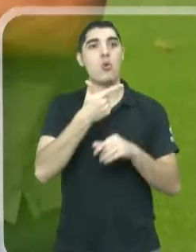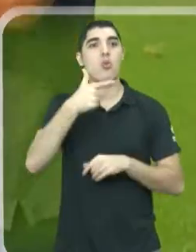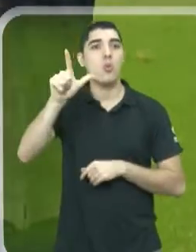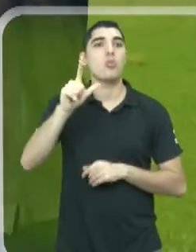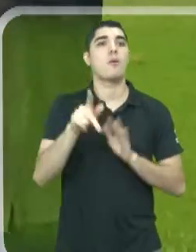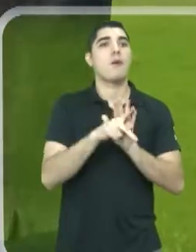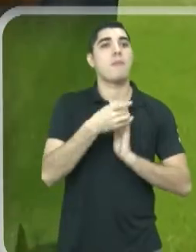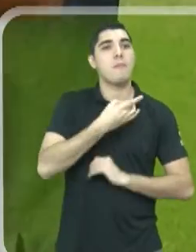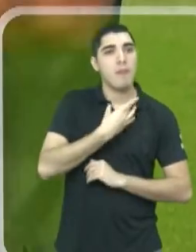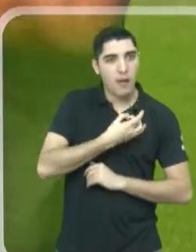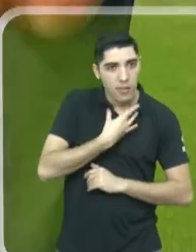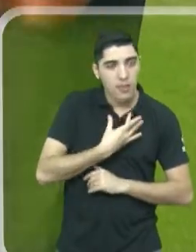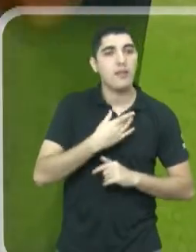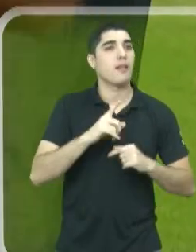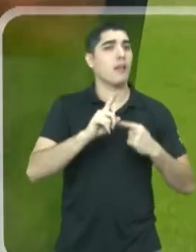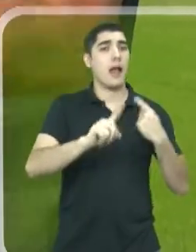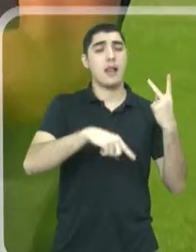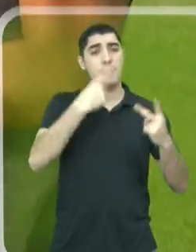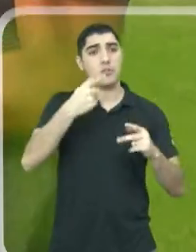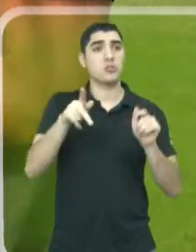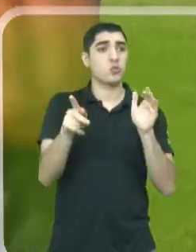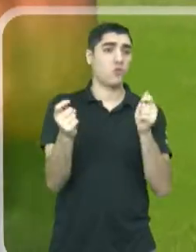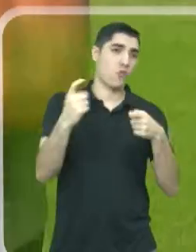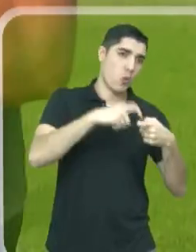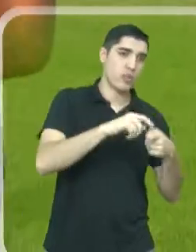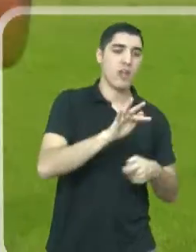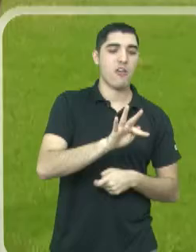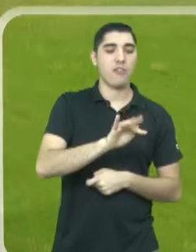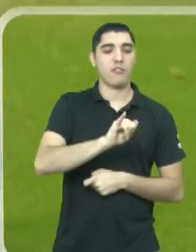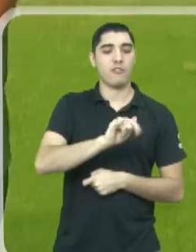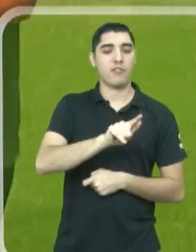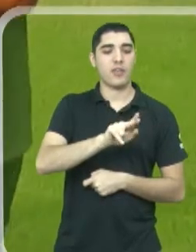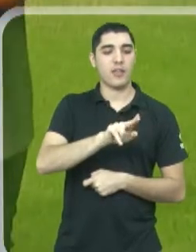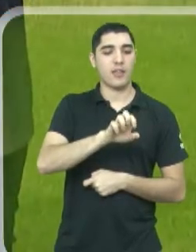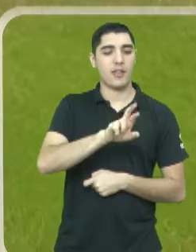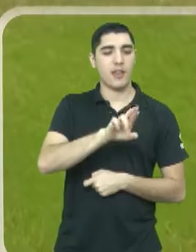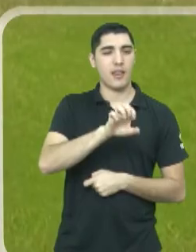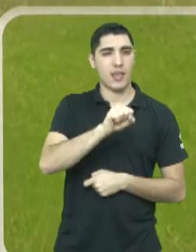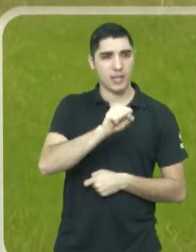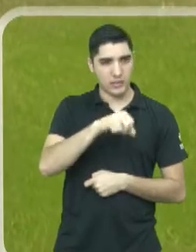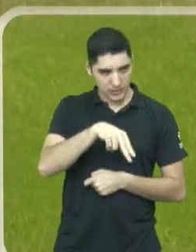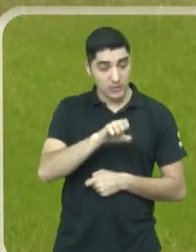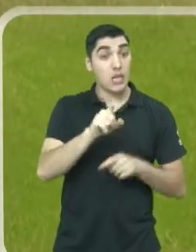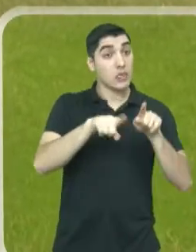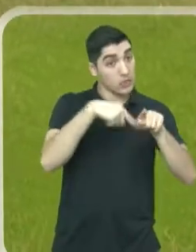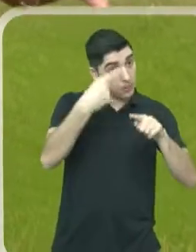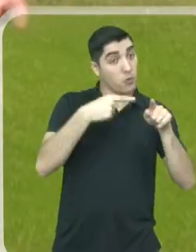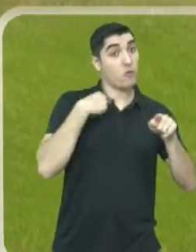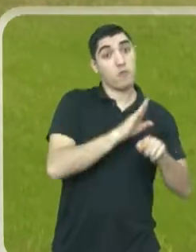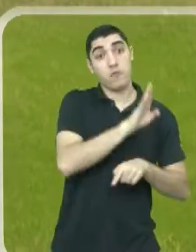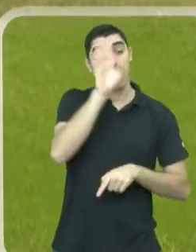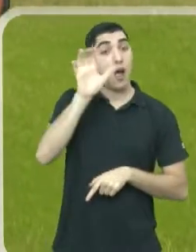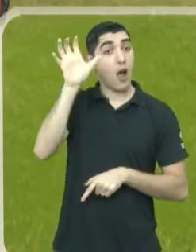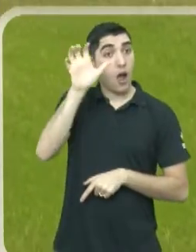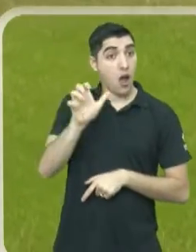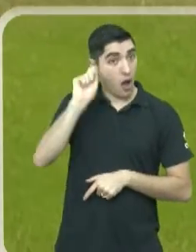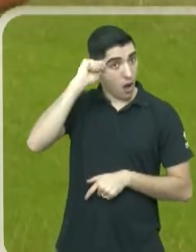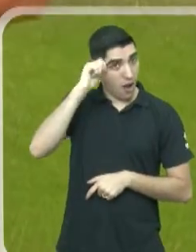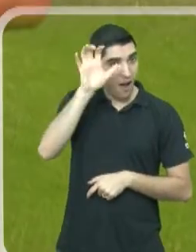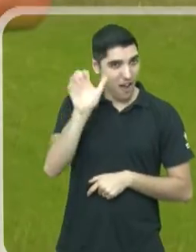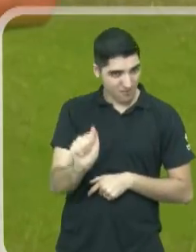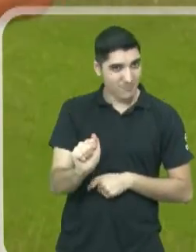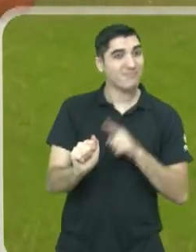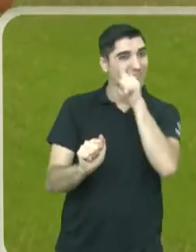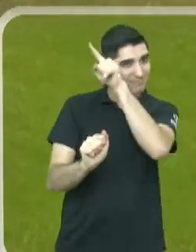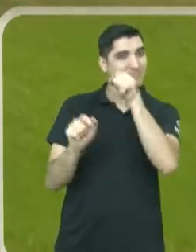o acesso, aí depois voltei para a Série A no Figueirense, Juventude, tive para a África, né, rodei alguns clubes da Série B do Brasileiro também,